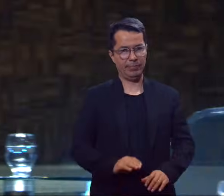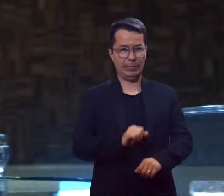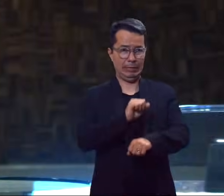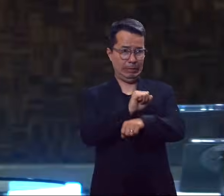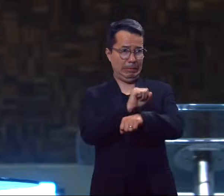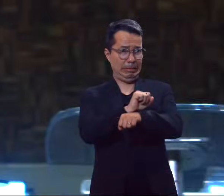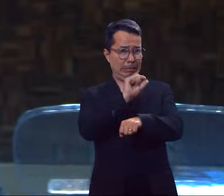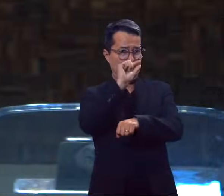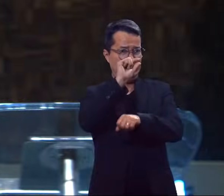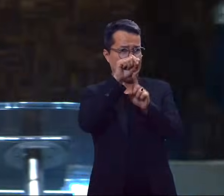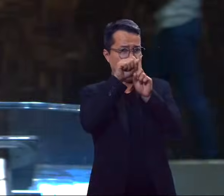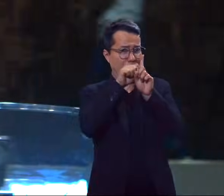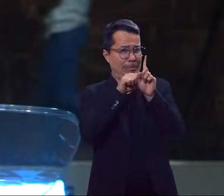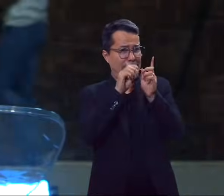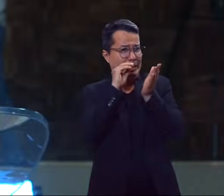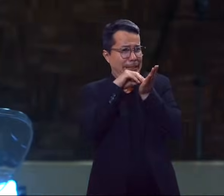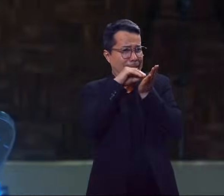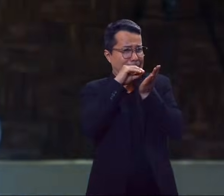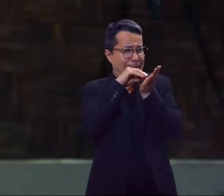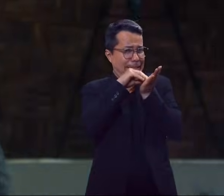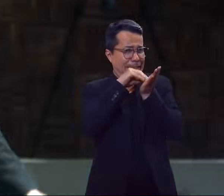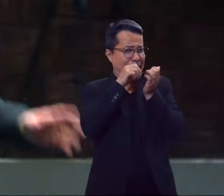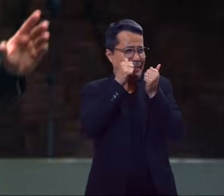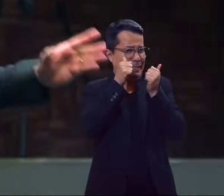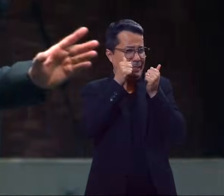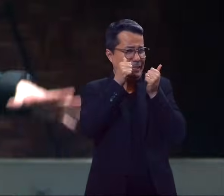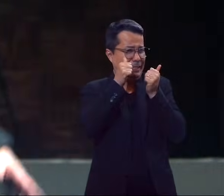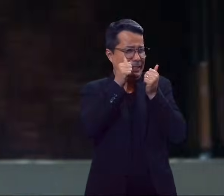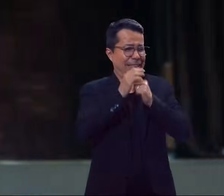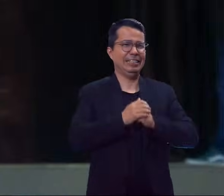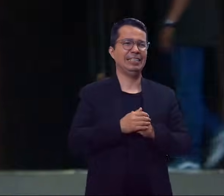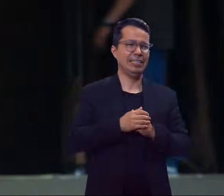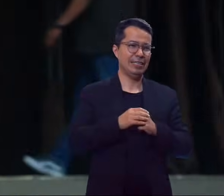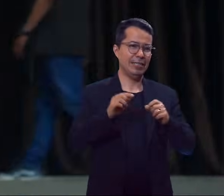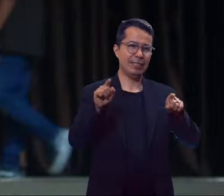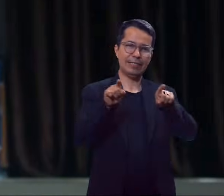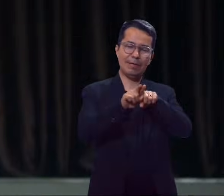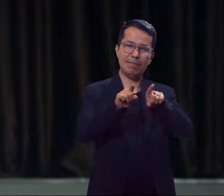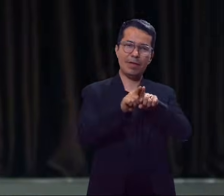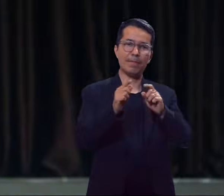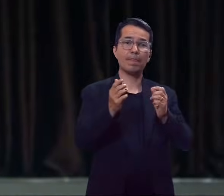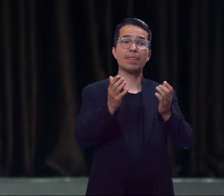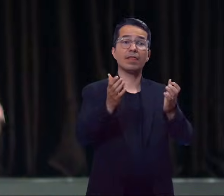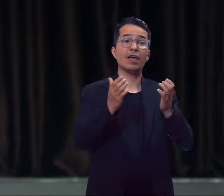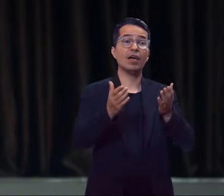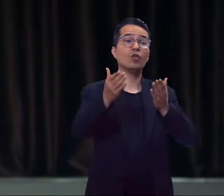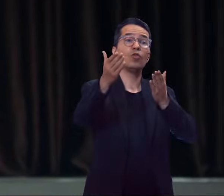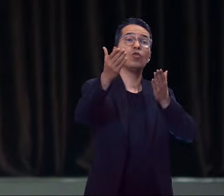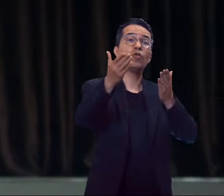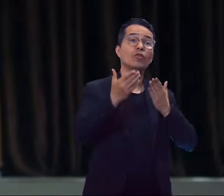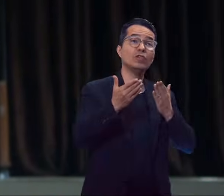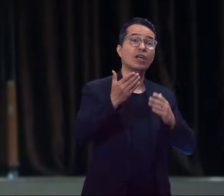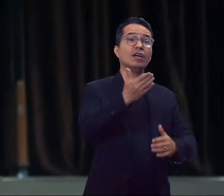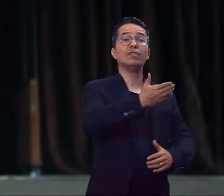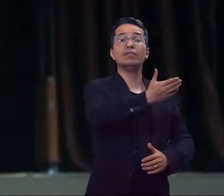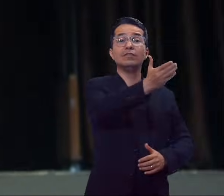né? Eu também quero, só antes de ministrar, fazer alguns convites para